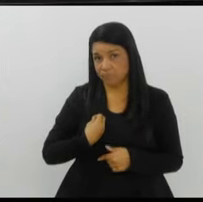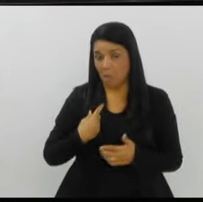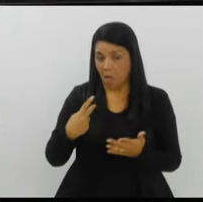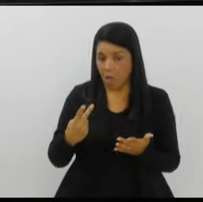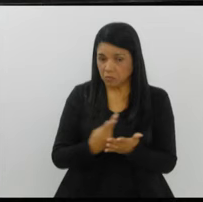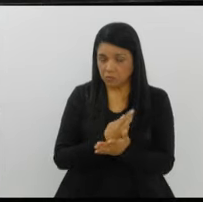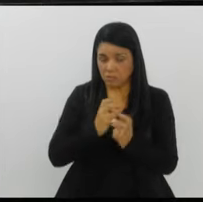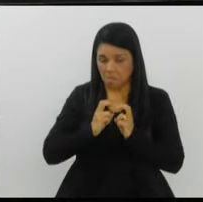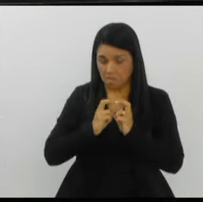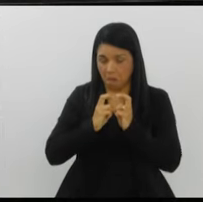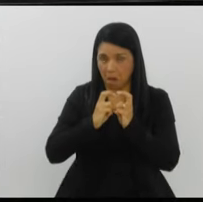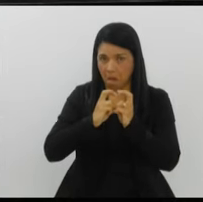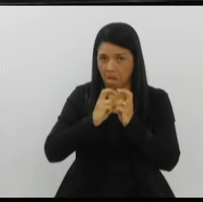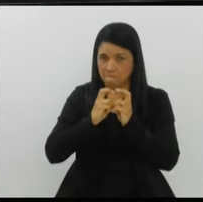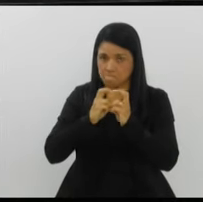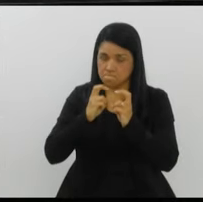acidentes,